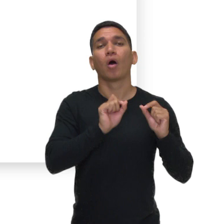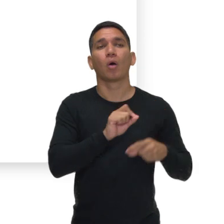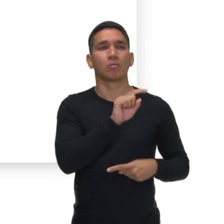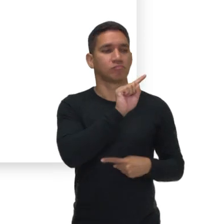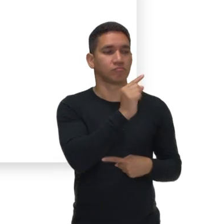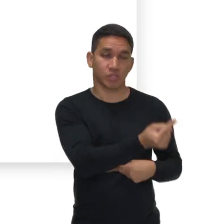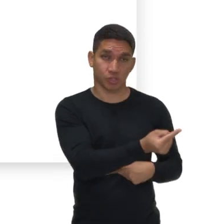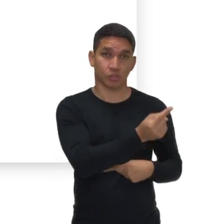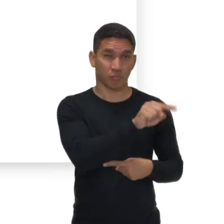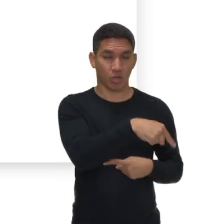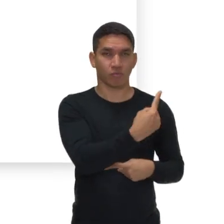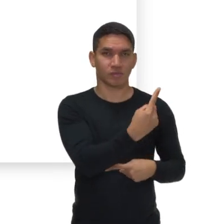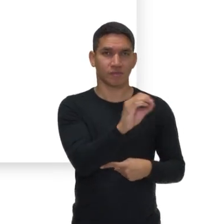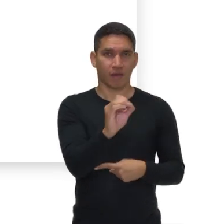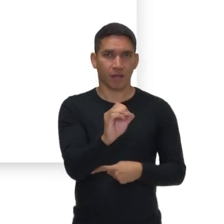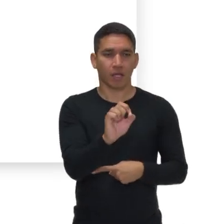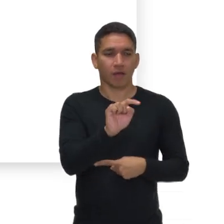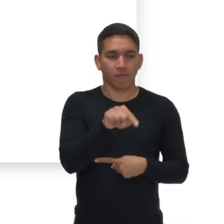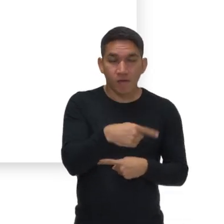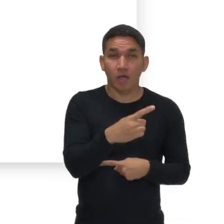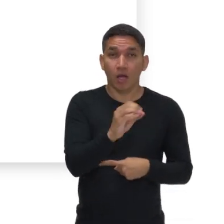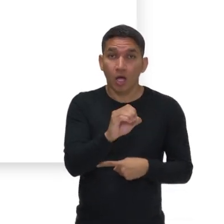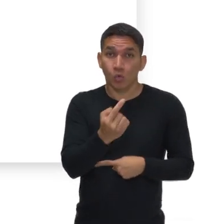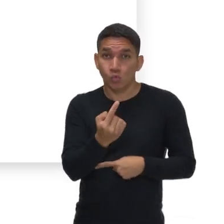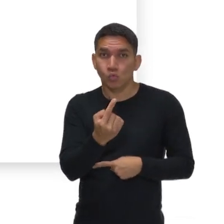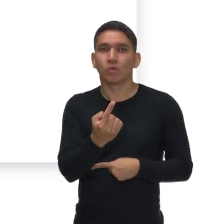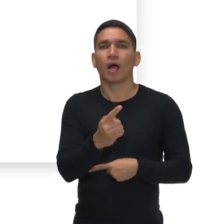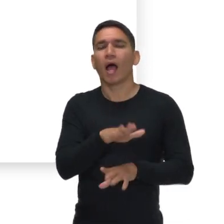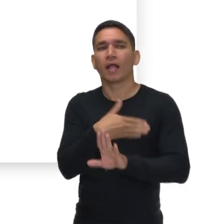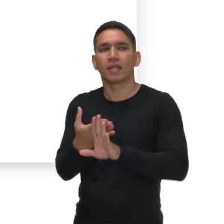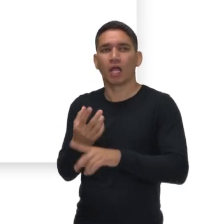R$ 1.100 e um centavo e